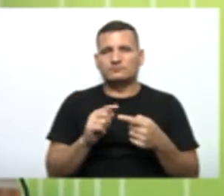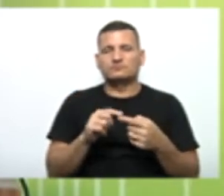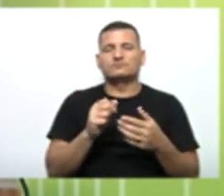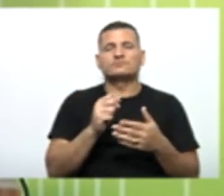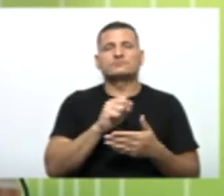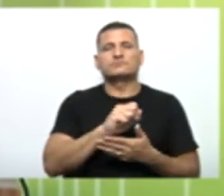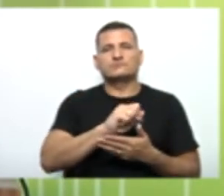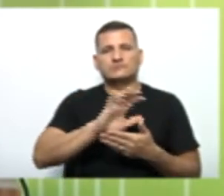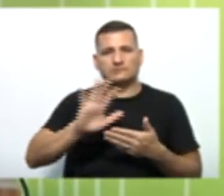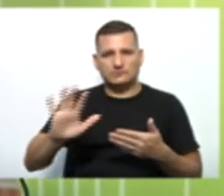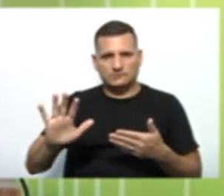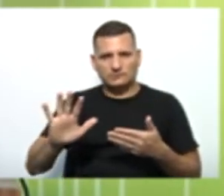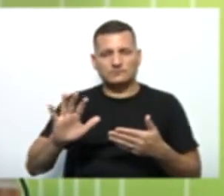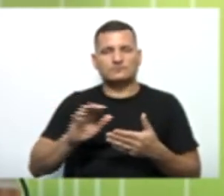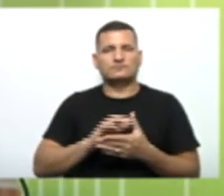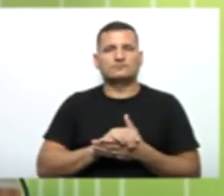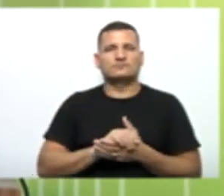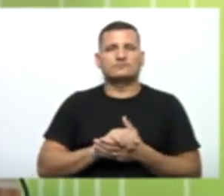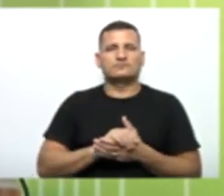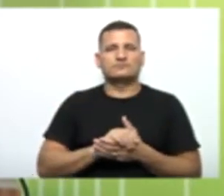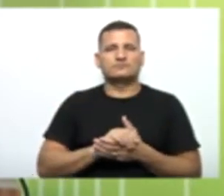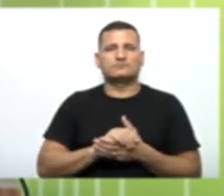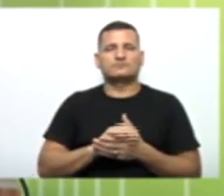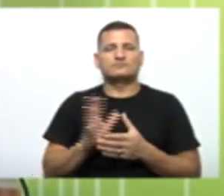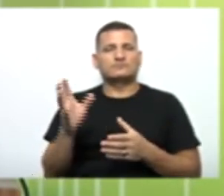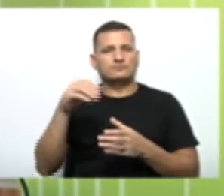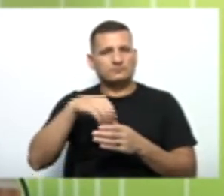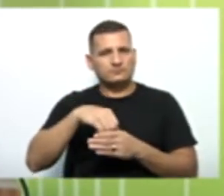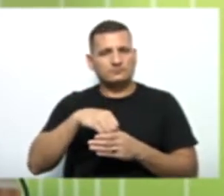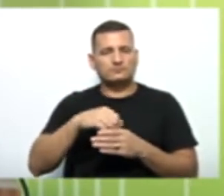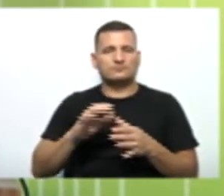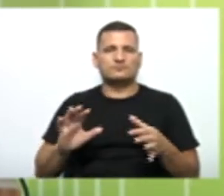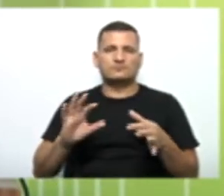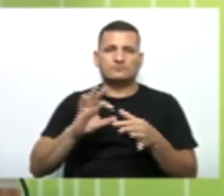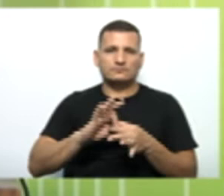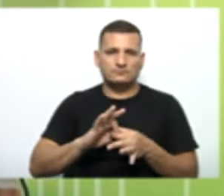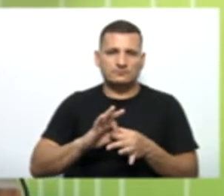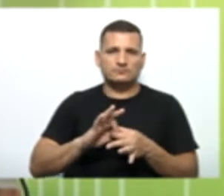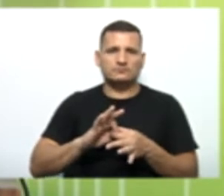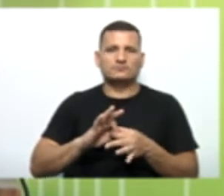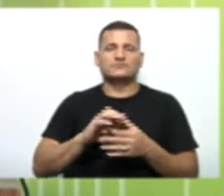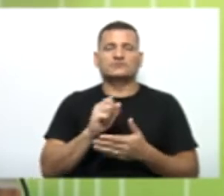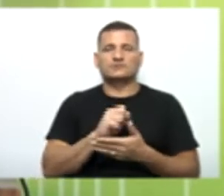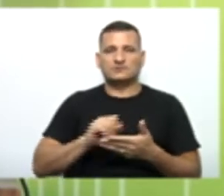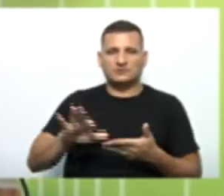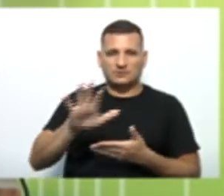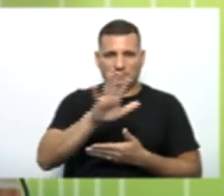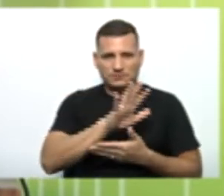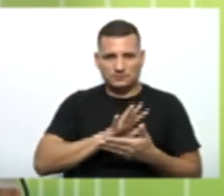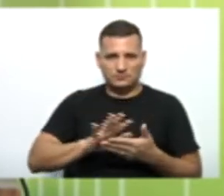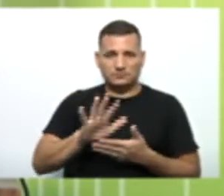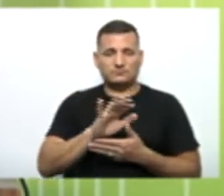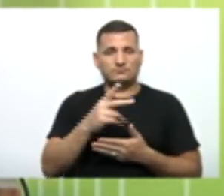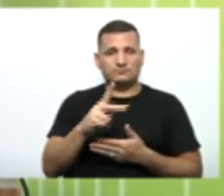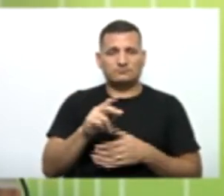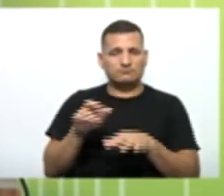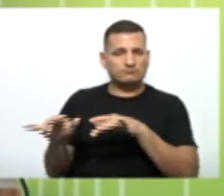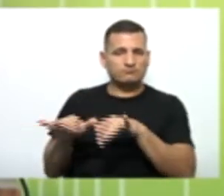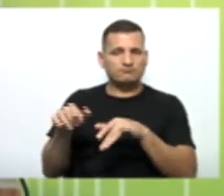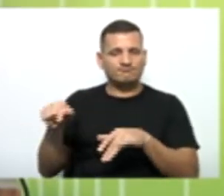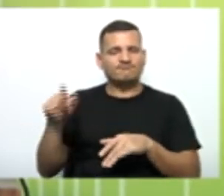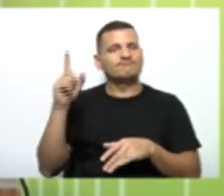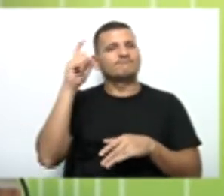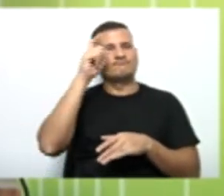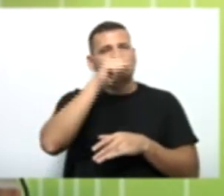extensões, identificar as composições, identificar as agregações, a generalização, o seu programador vai ter muita